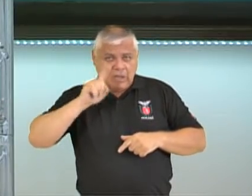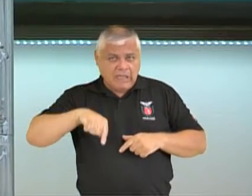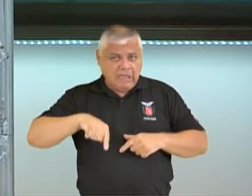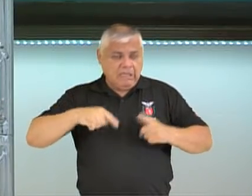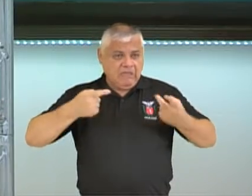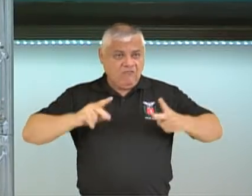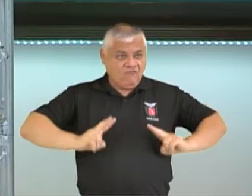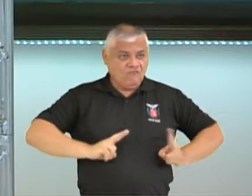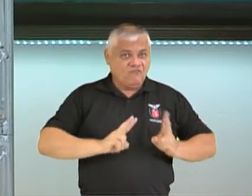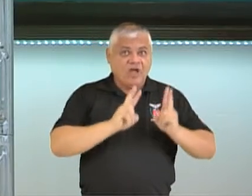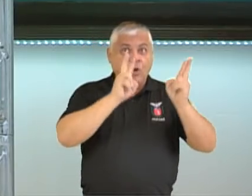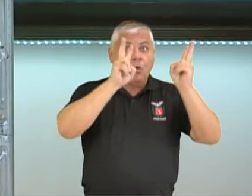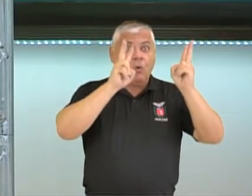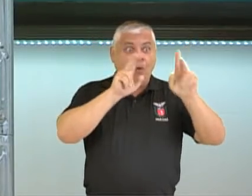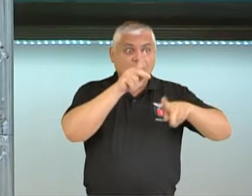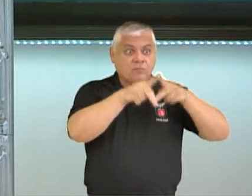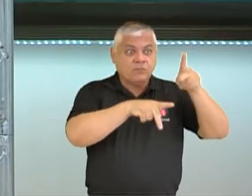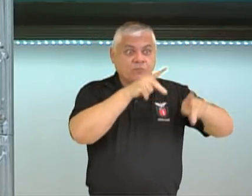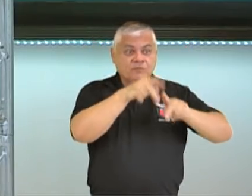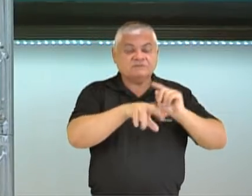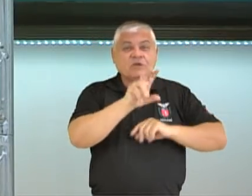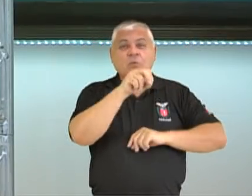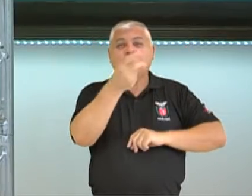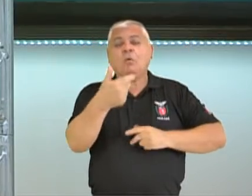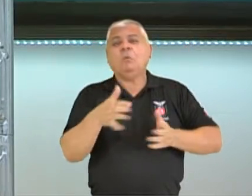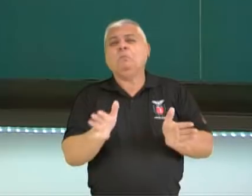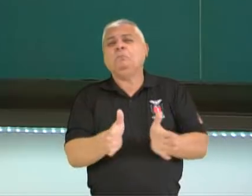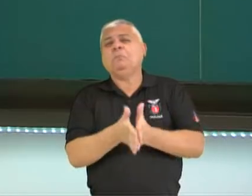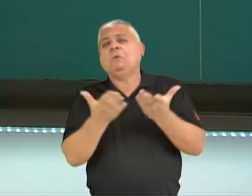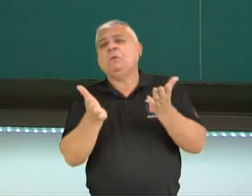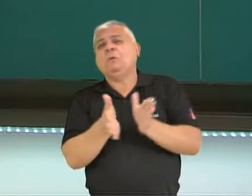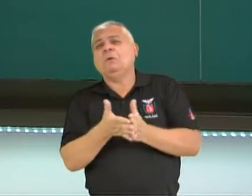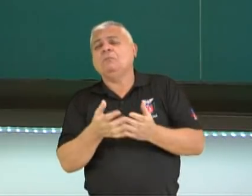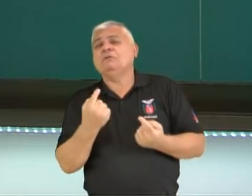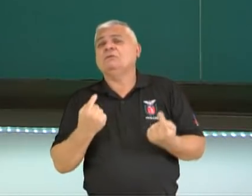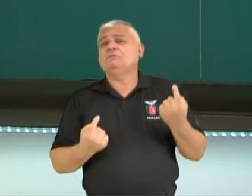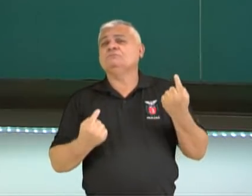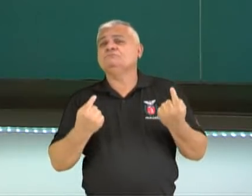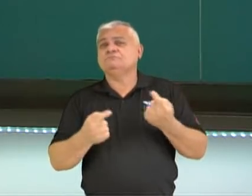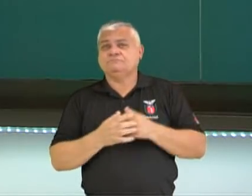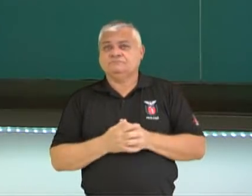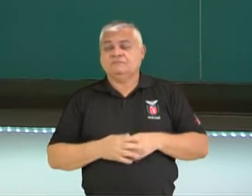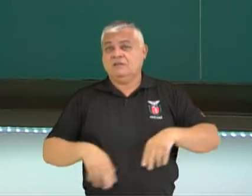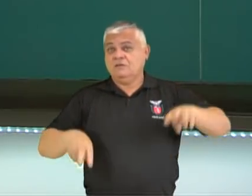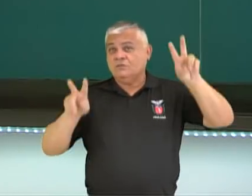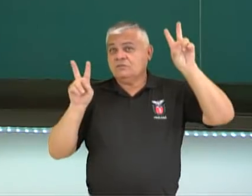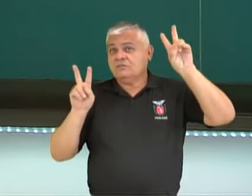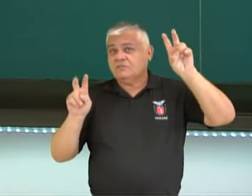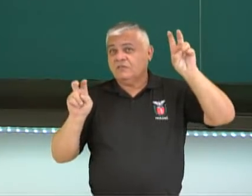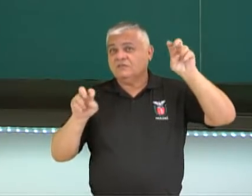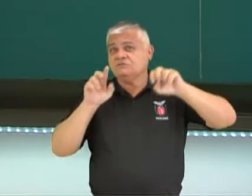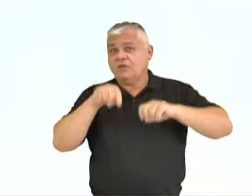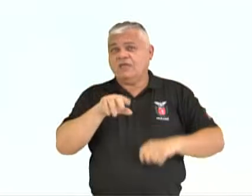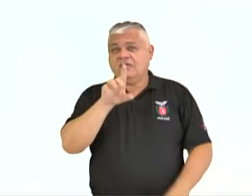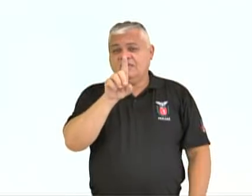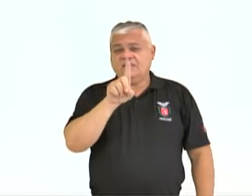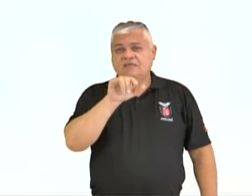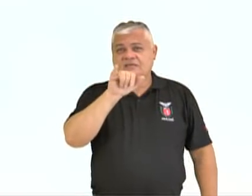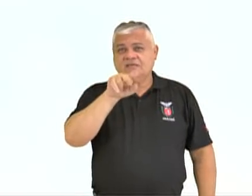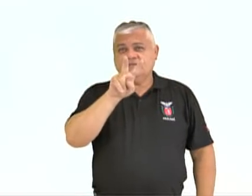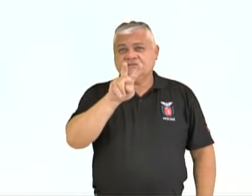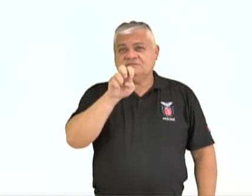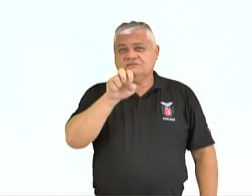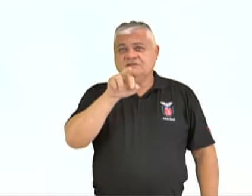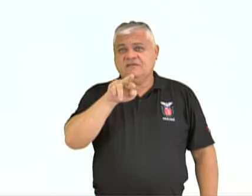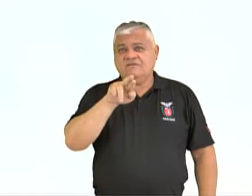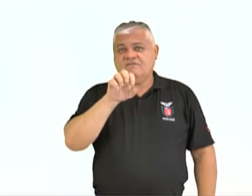enriquecem ou empobrecem a nossa sociedade? E o título do texto é Diversidade.